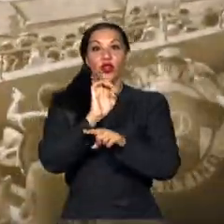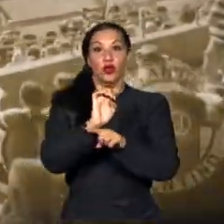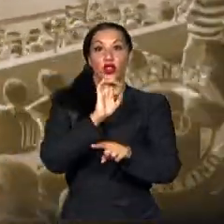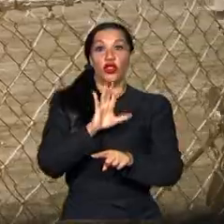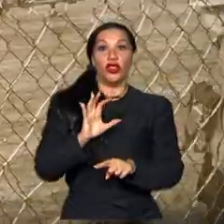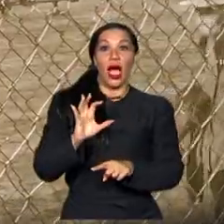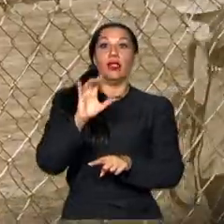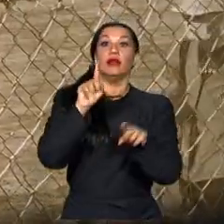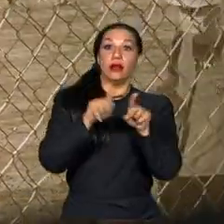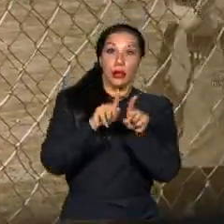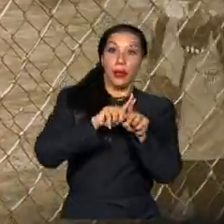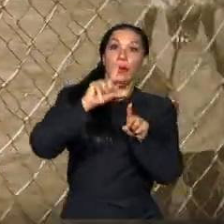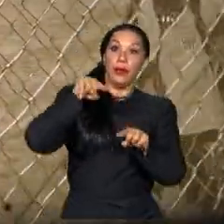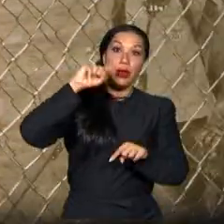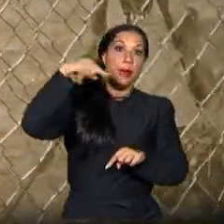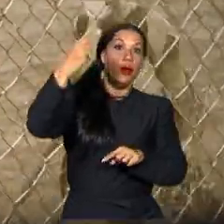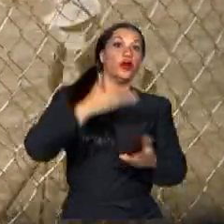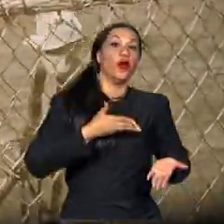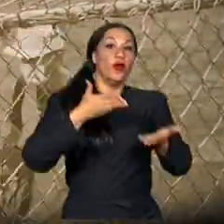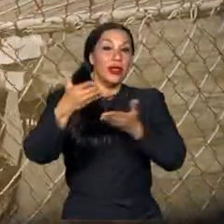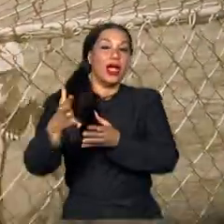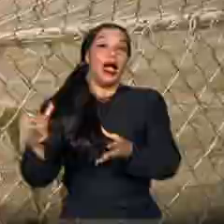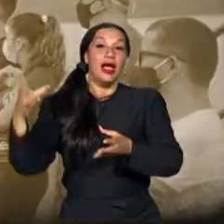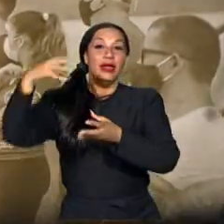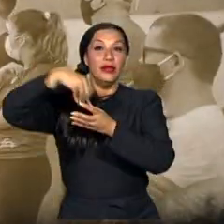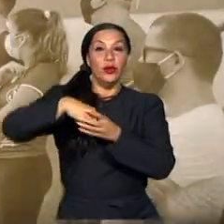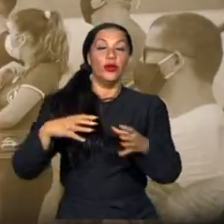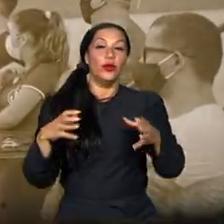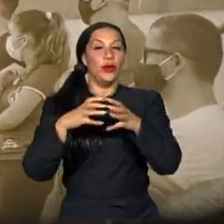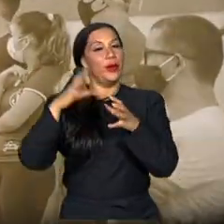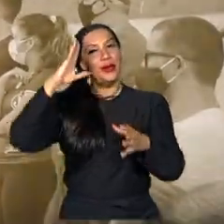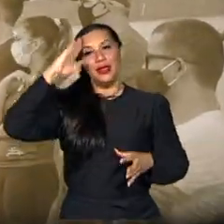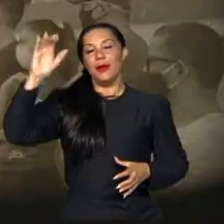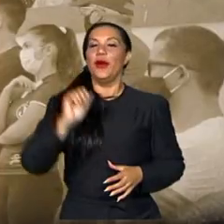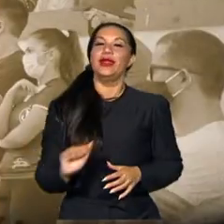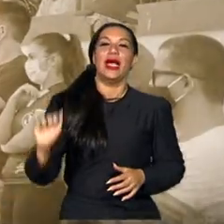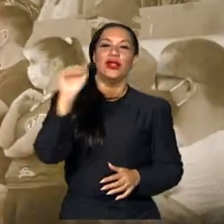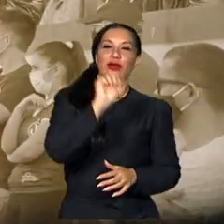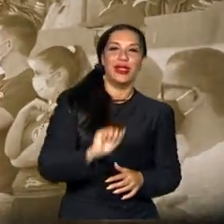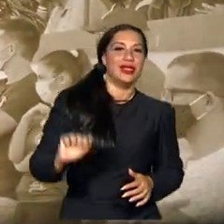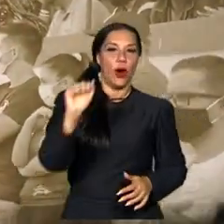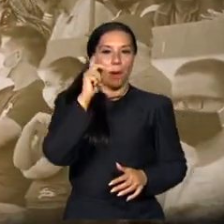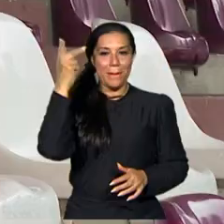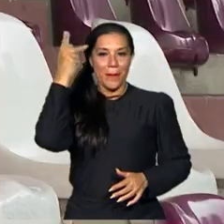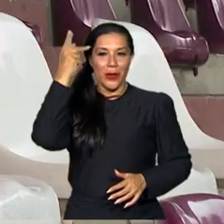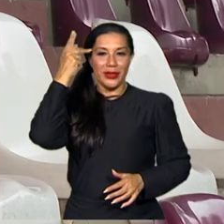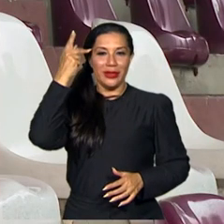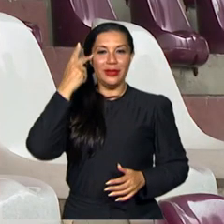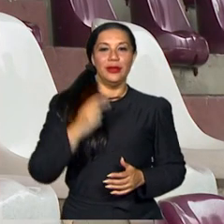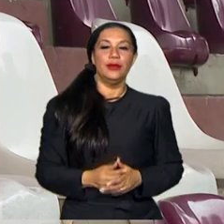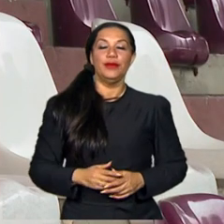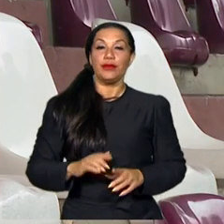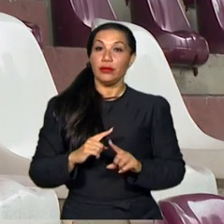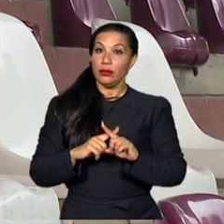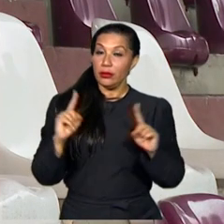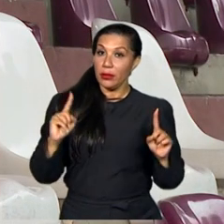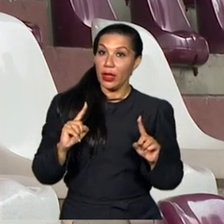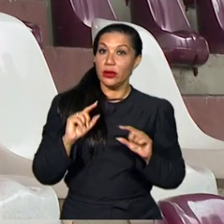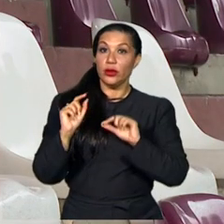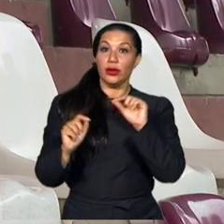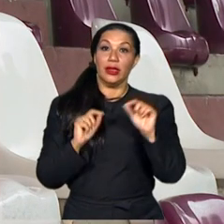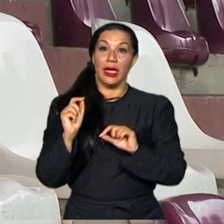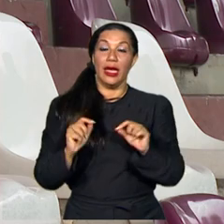sendo convidado para integrar a divisão principal da Associação Paulista. Só que a